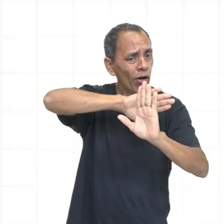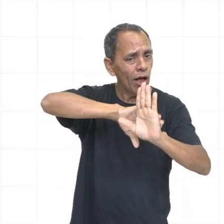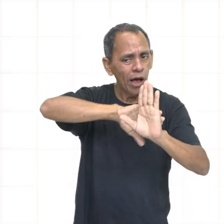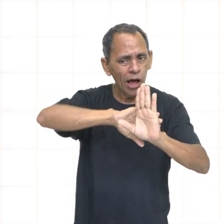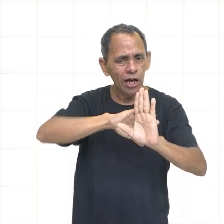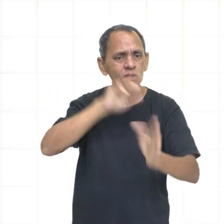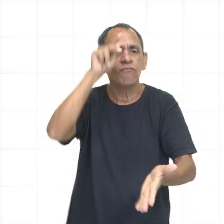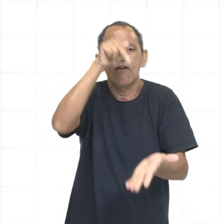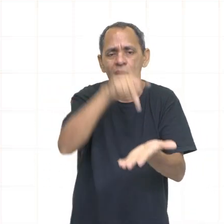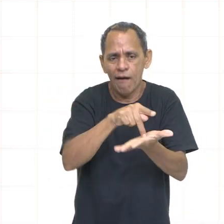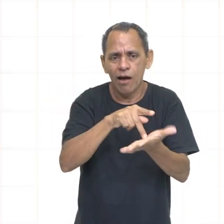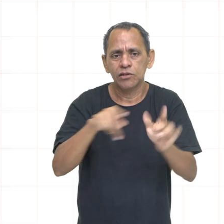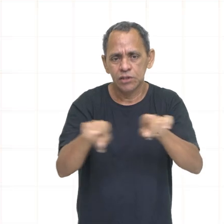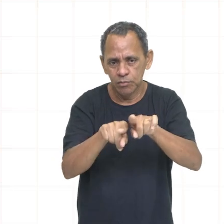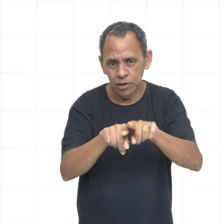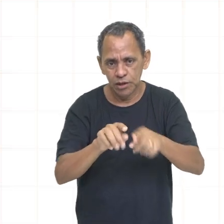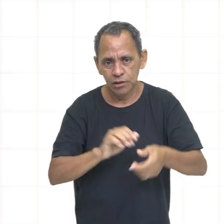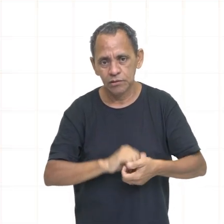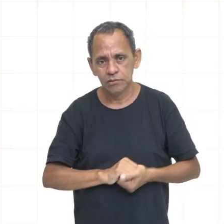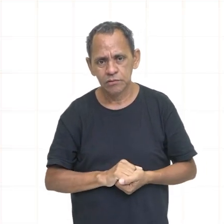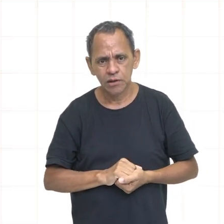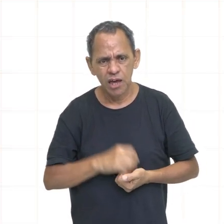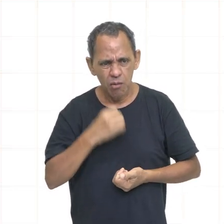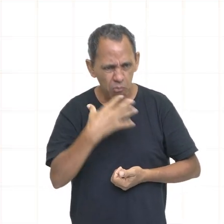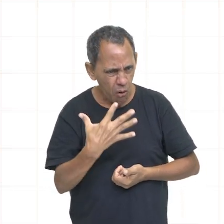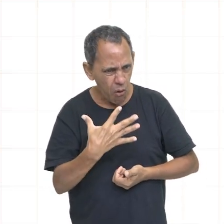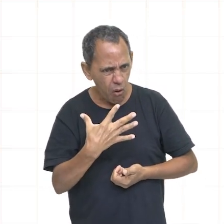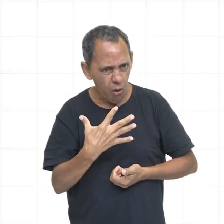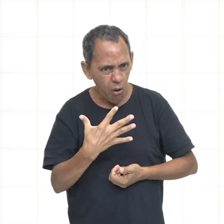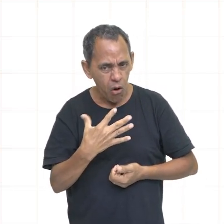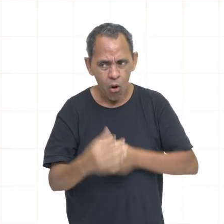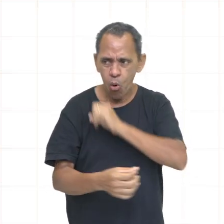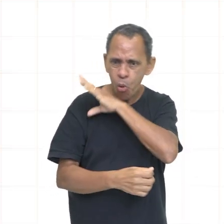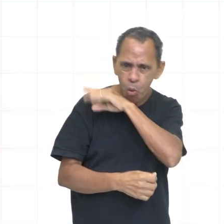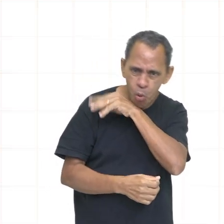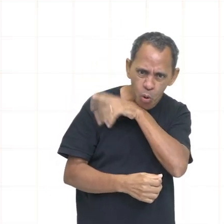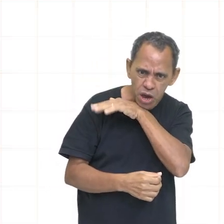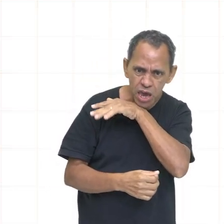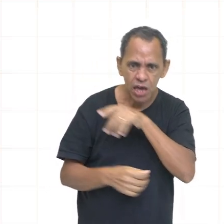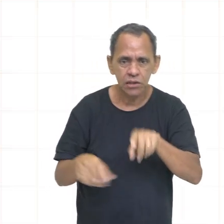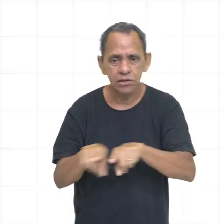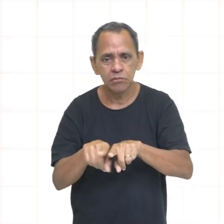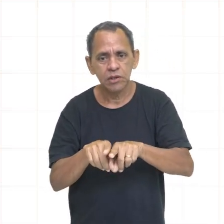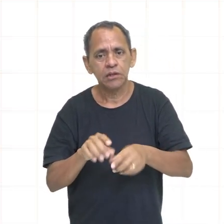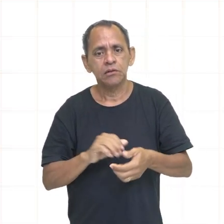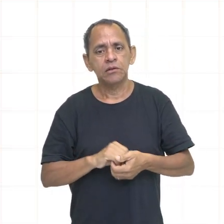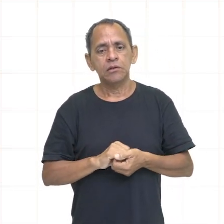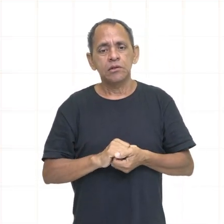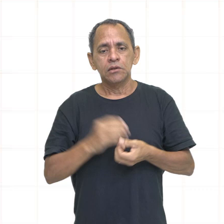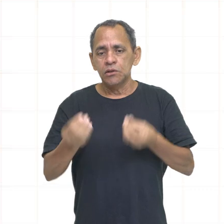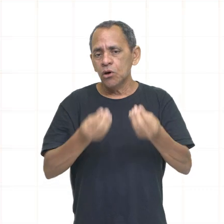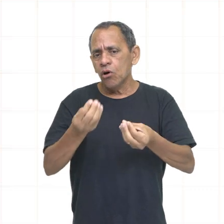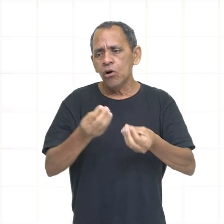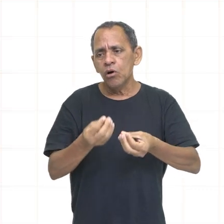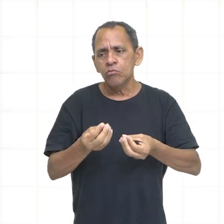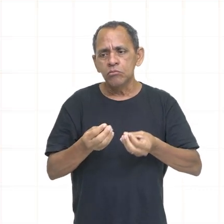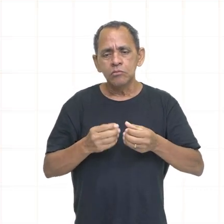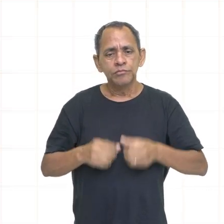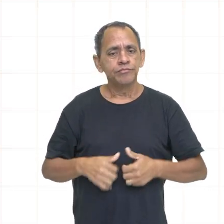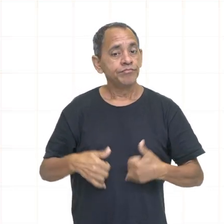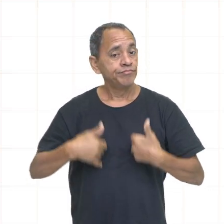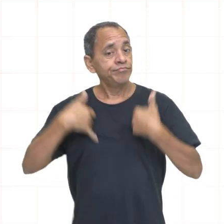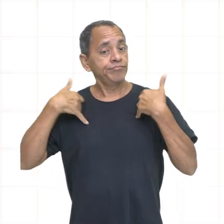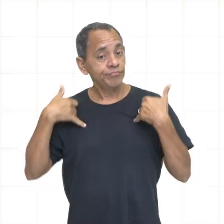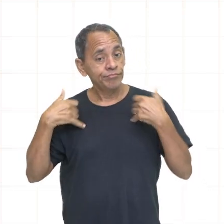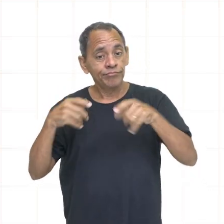nação. Professor, mas isso não deve ser bom, não devia ser bom, professor? Esse sentimento, esse orgulho de pertencer a uma nação? O